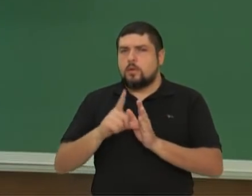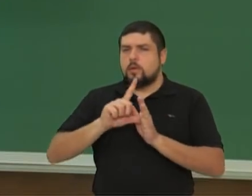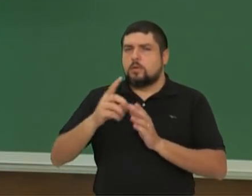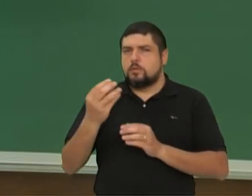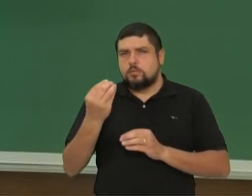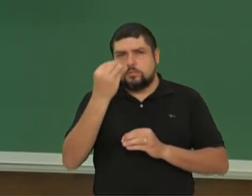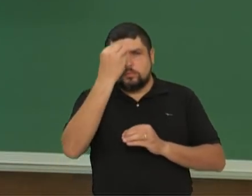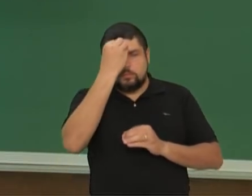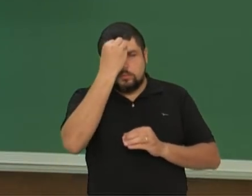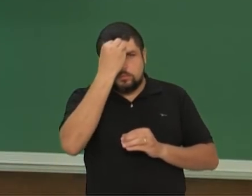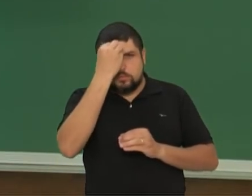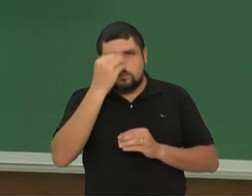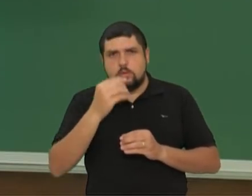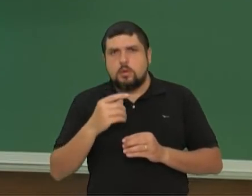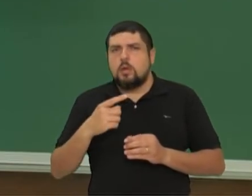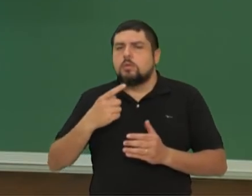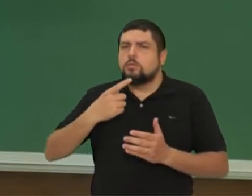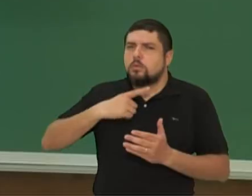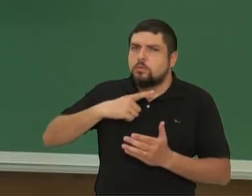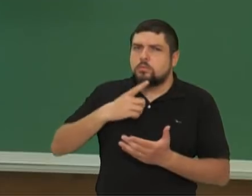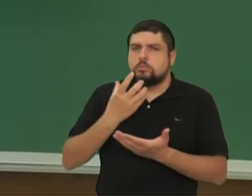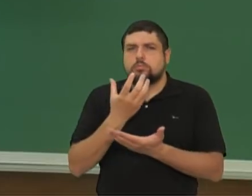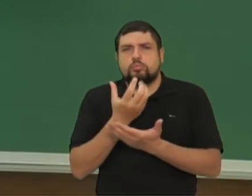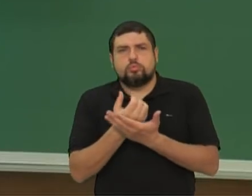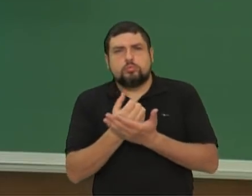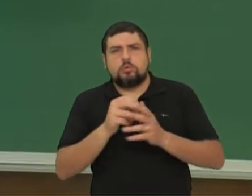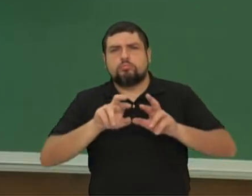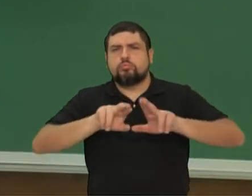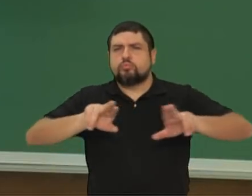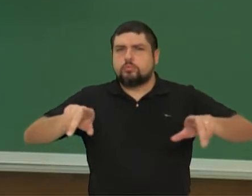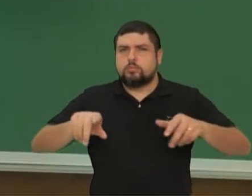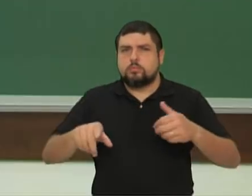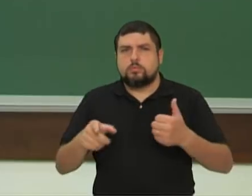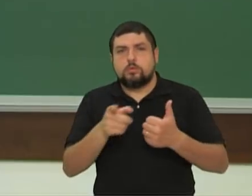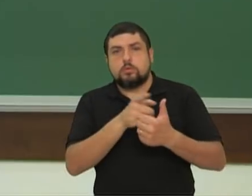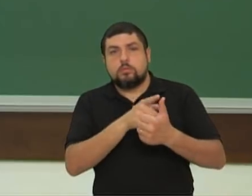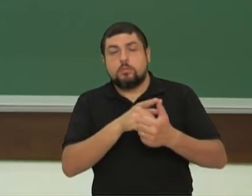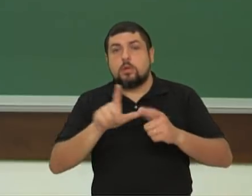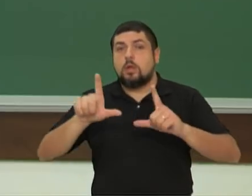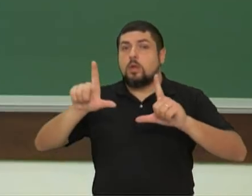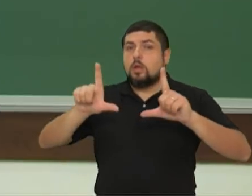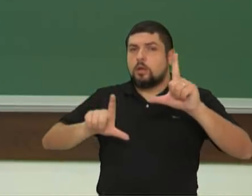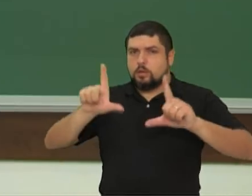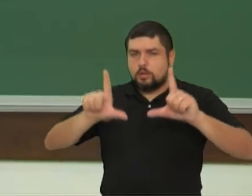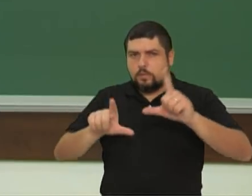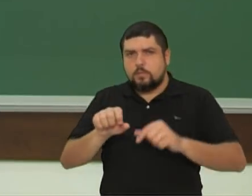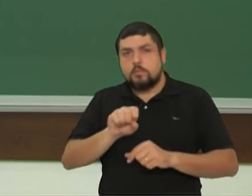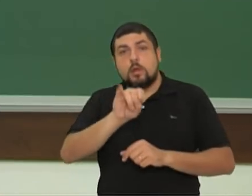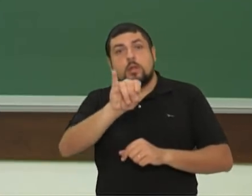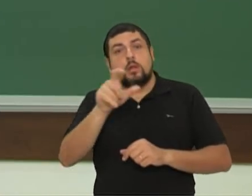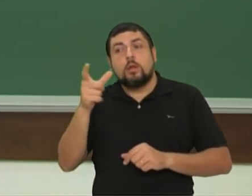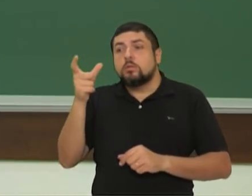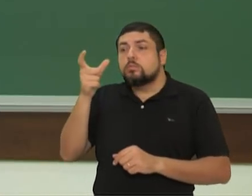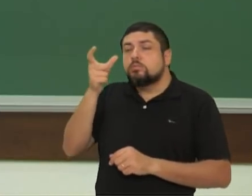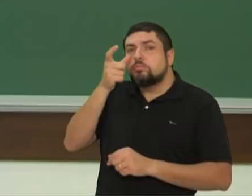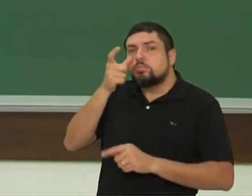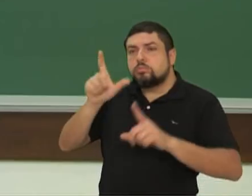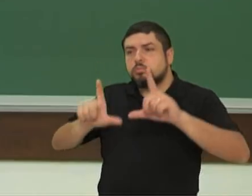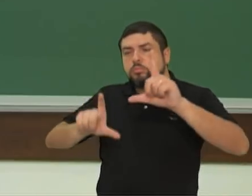estamos em várias plataformas para te ajudar. Primeiro, TV. Na TV aberta, você está resolvendo as atividades aqui com o